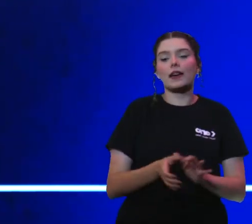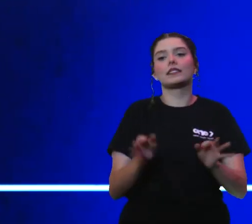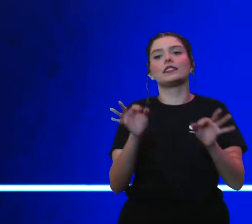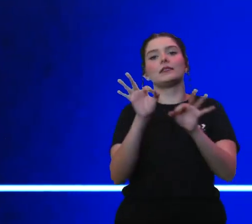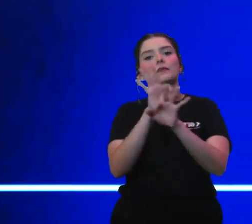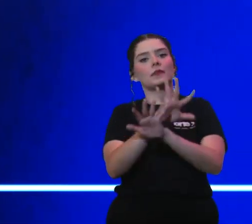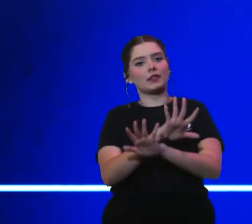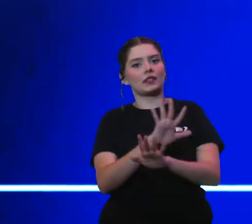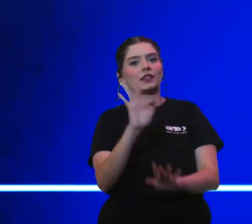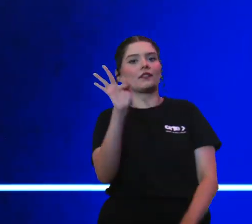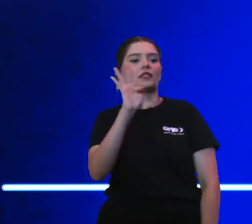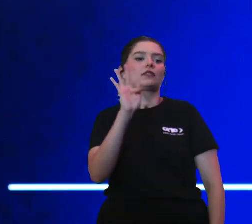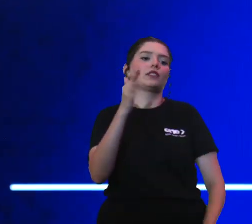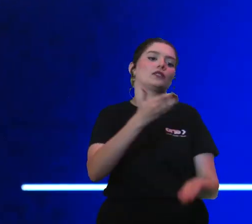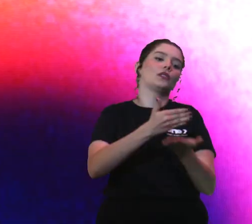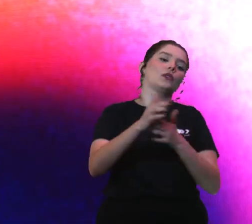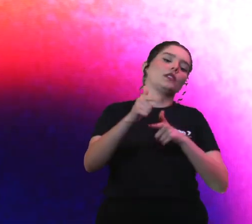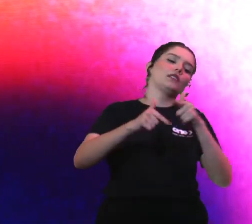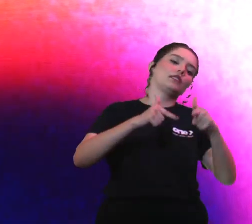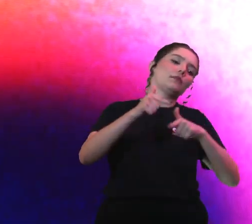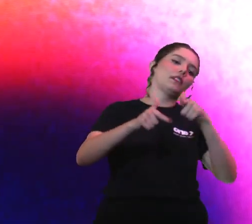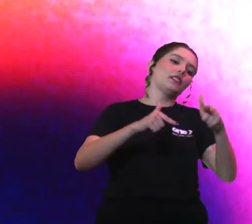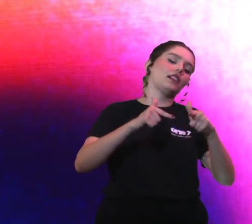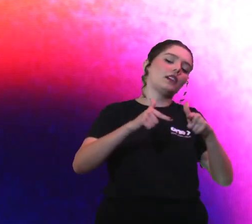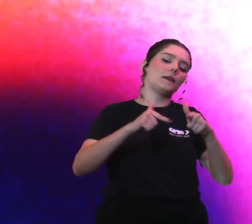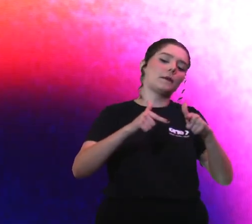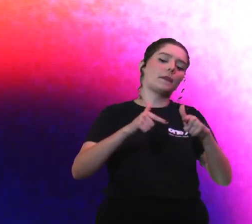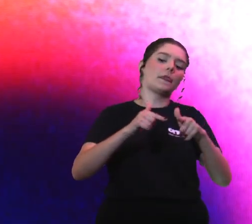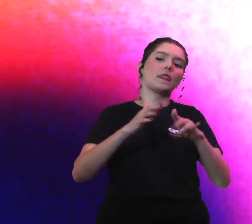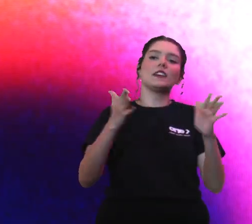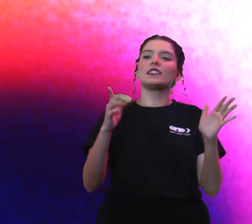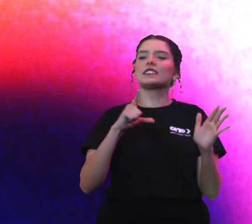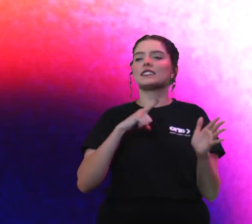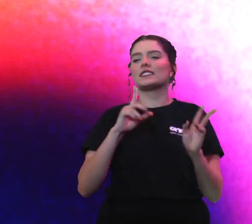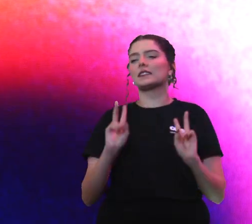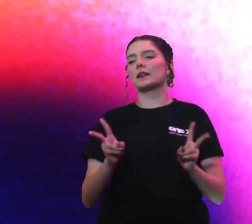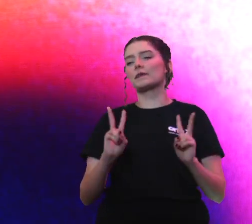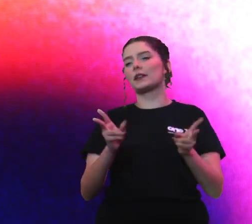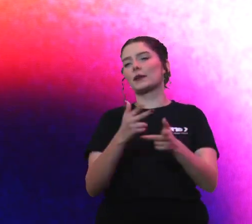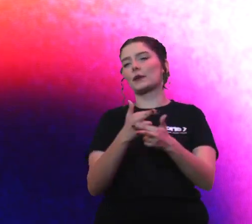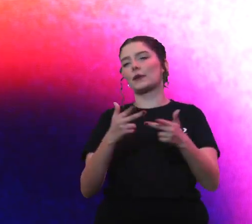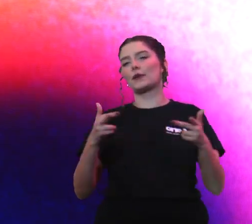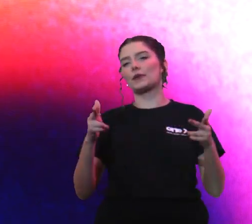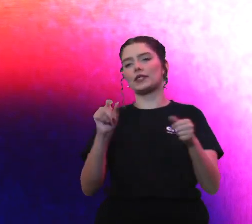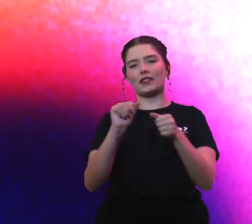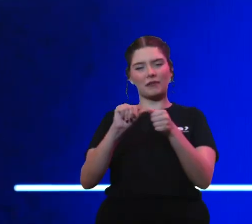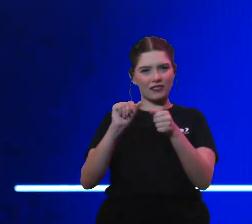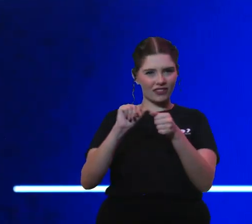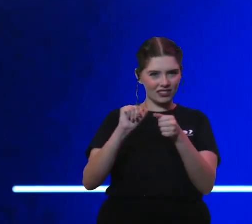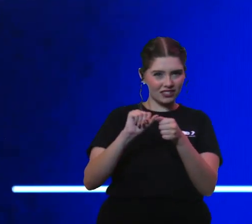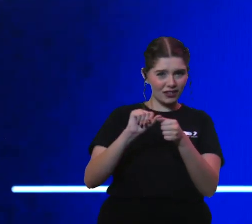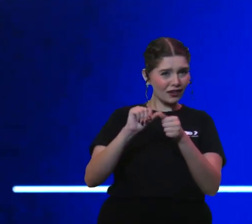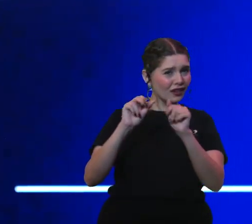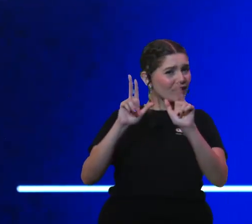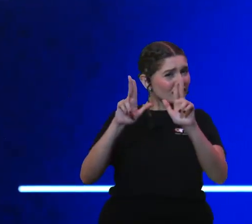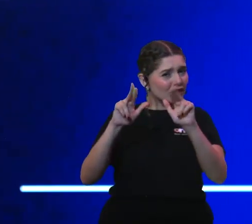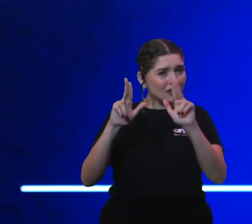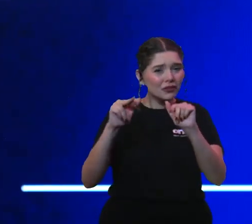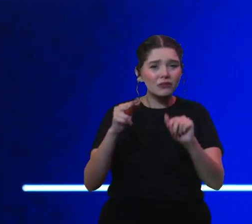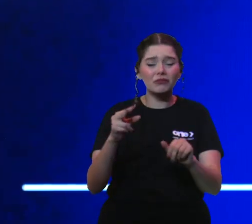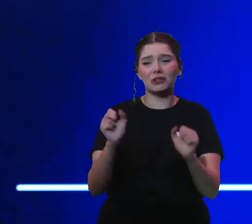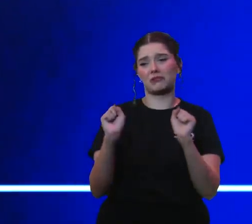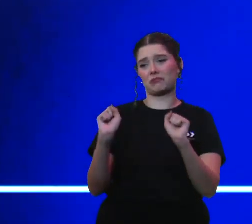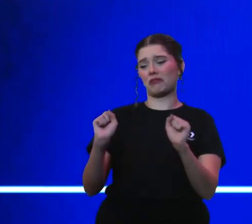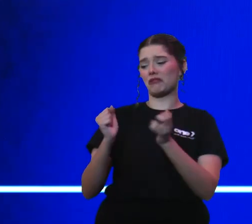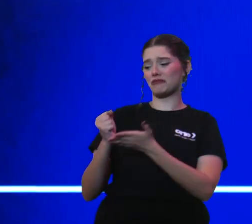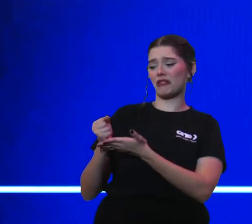faculdade, ele começa, não, agora eu comecei a trabalhar e estou fazendo um mestrado. Não, mas agora, além disso, eu terminei o mestrado, vou fazer uma pós. Agora estou fazendo doutorado, pós-doutorado, agora eu